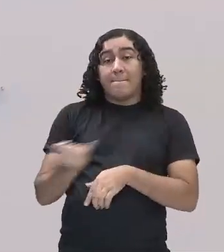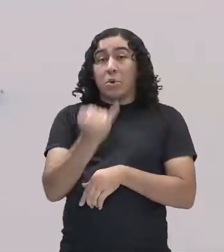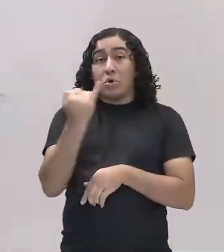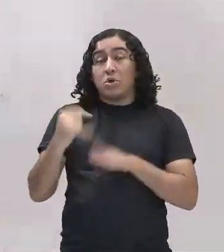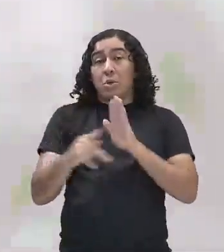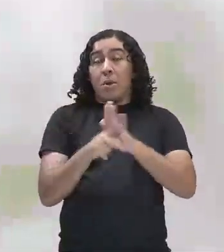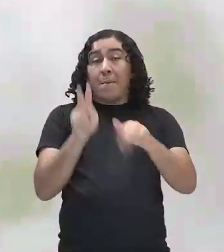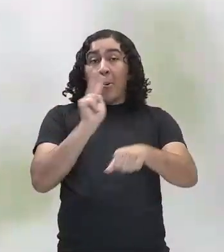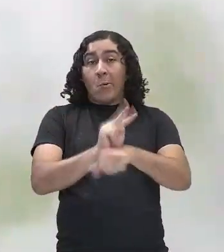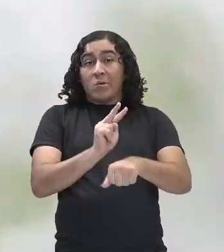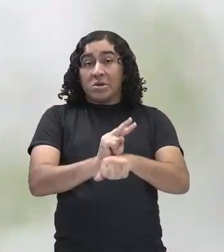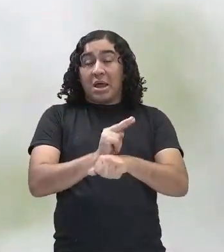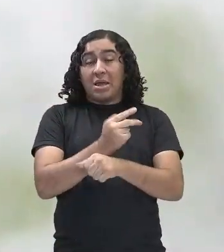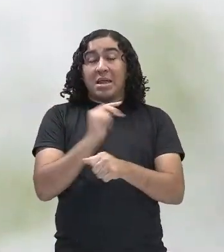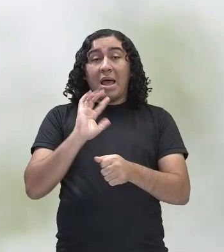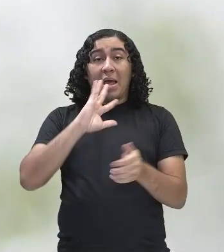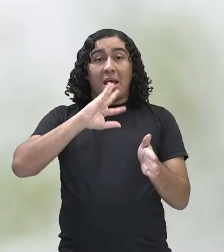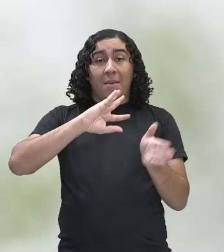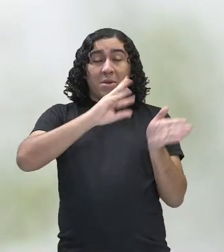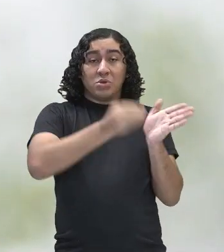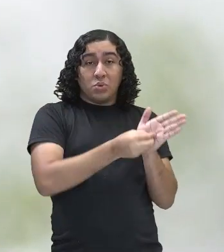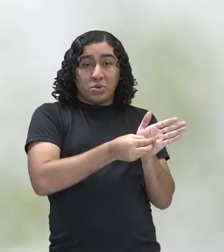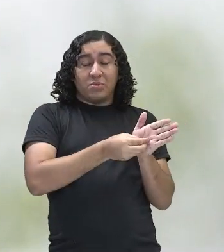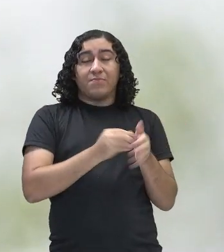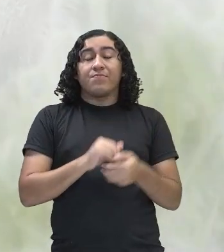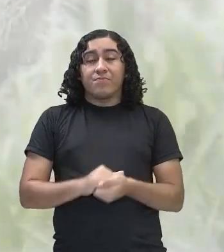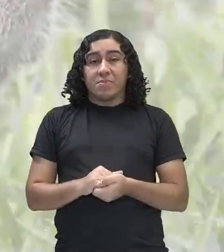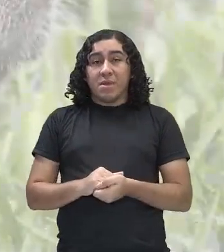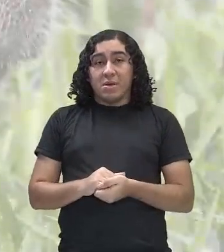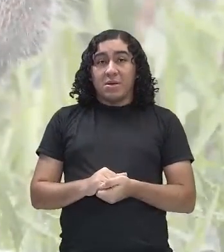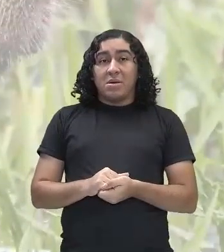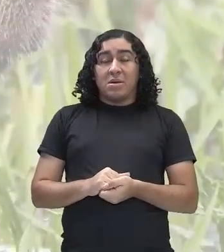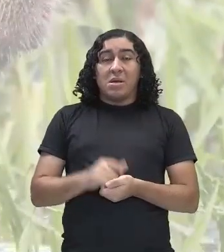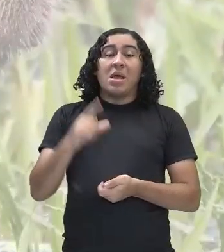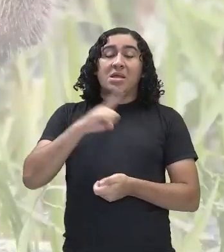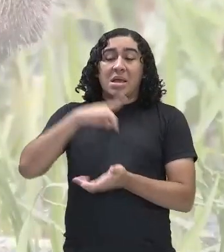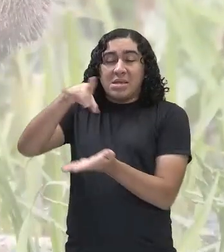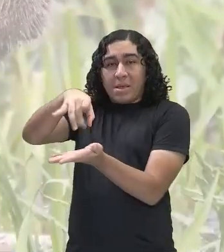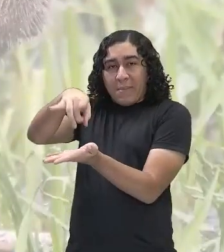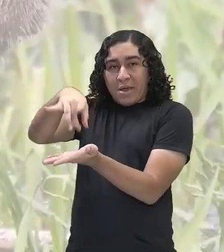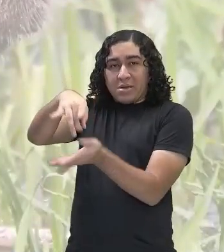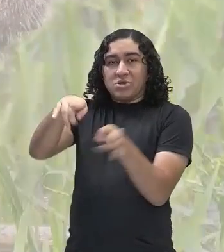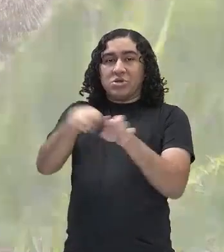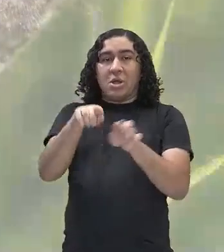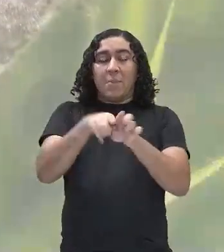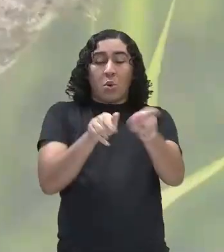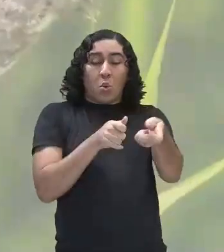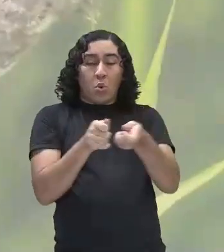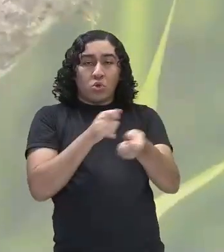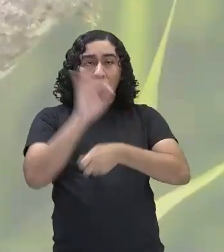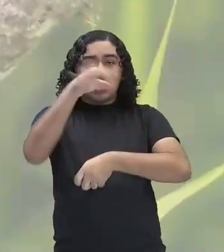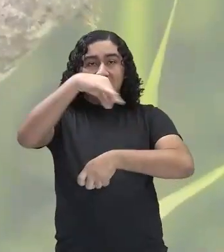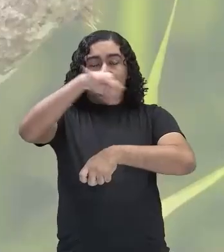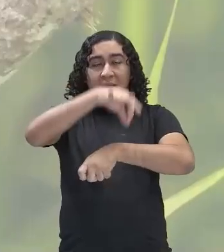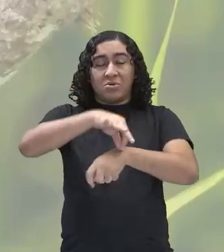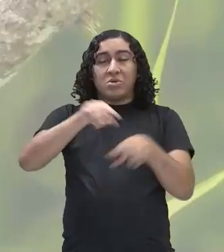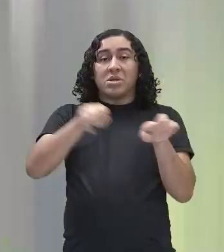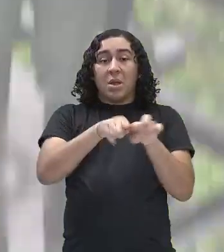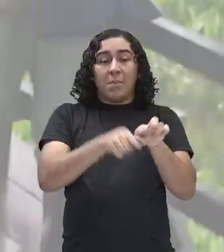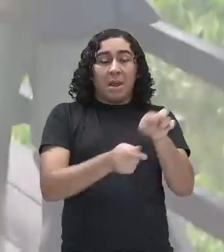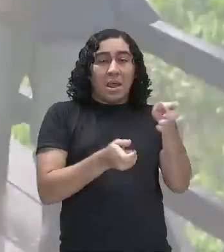ecologia da Amazônia, dispersando sementes, controlando pragas e mantendo o equilíbrio do